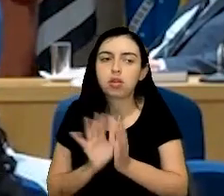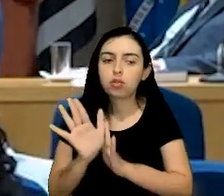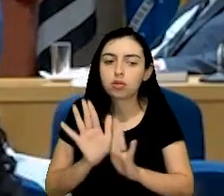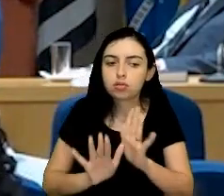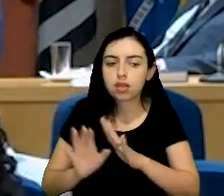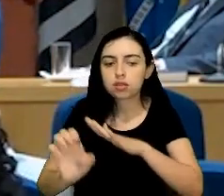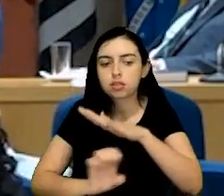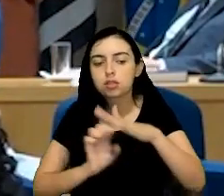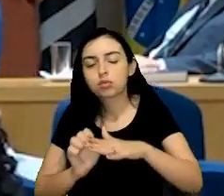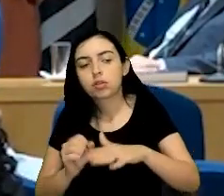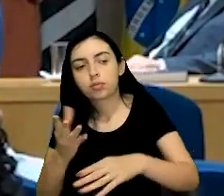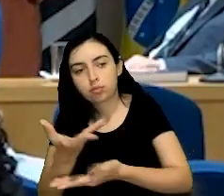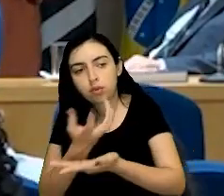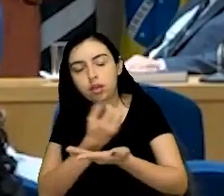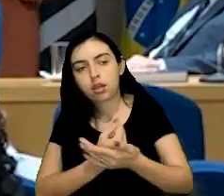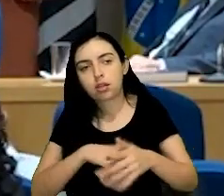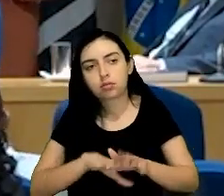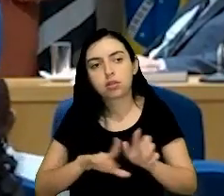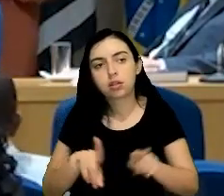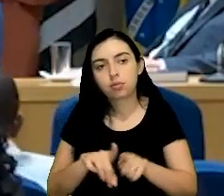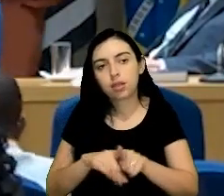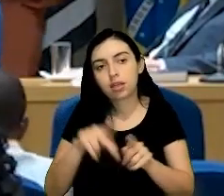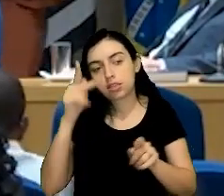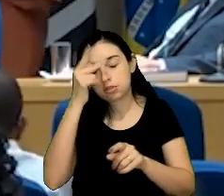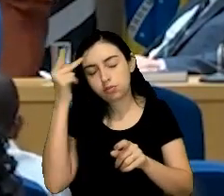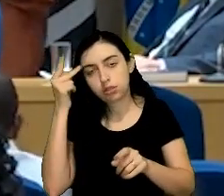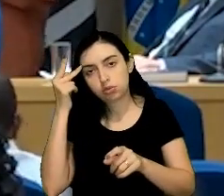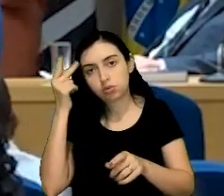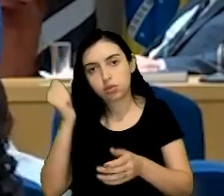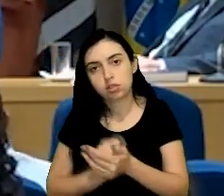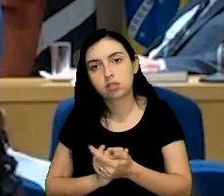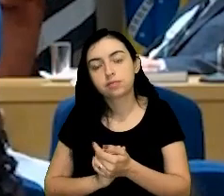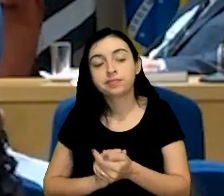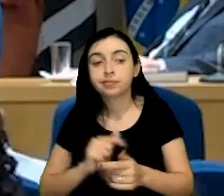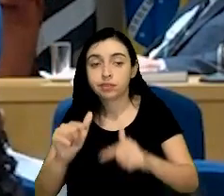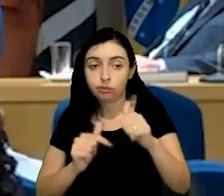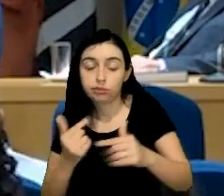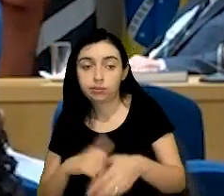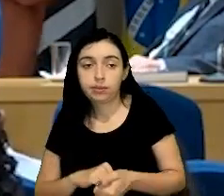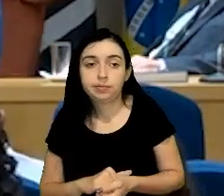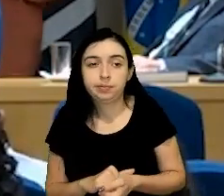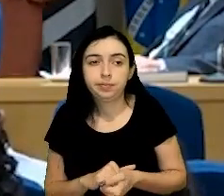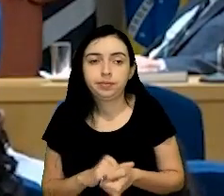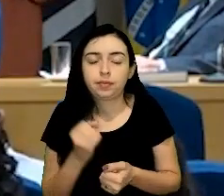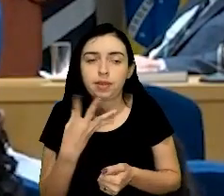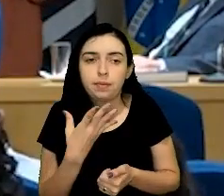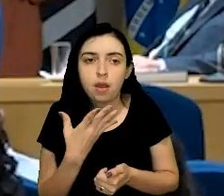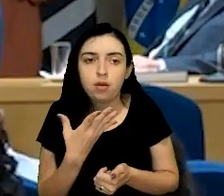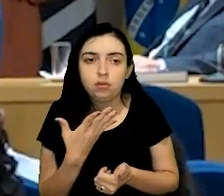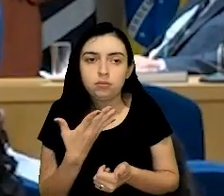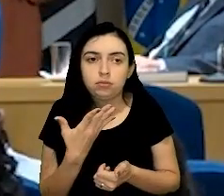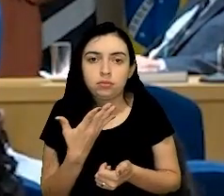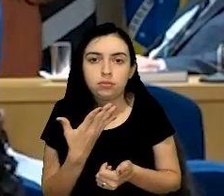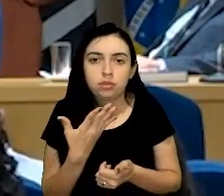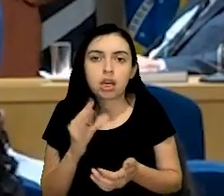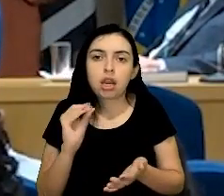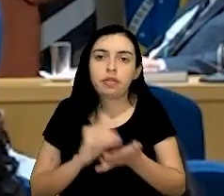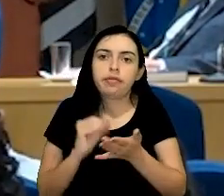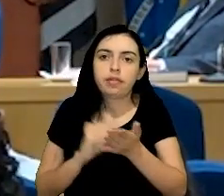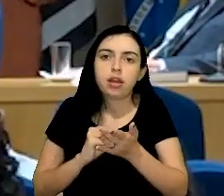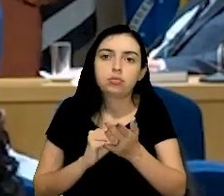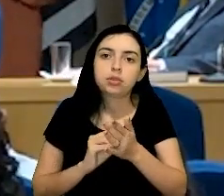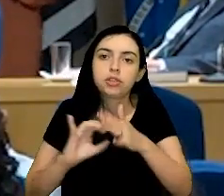para os próprios haitianos quanto às condições de trabalho. Então, no caso, na falta de instituições